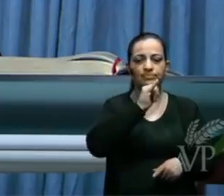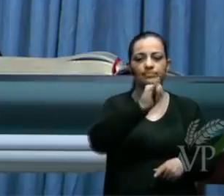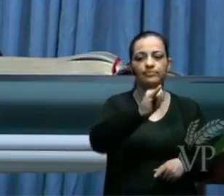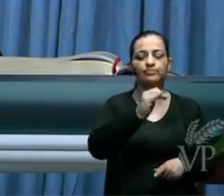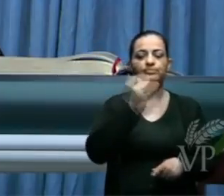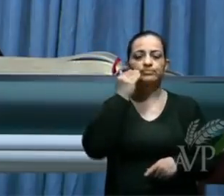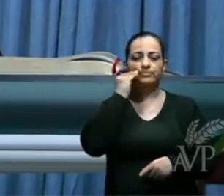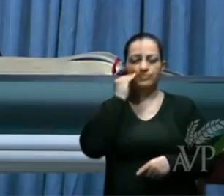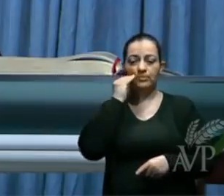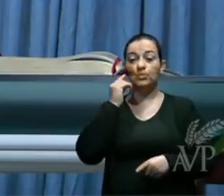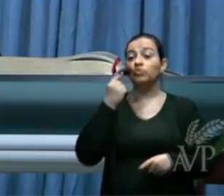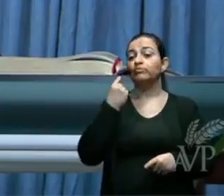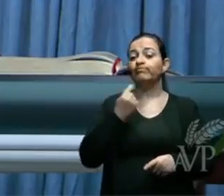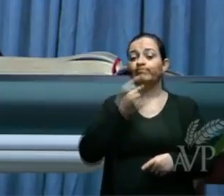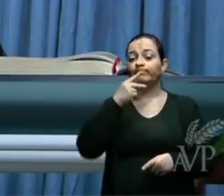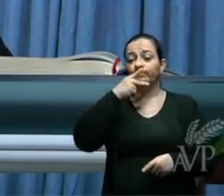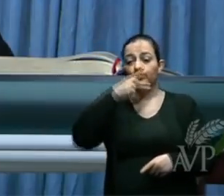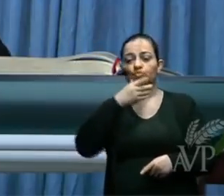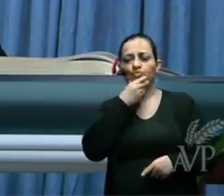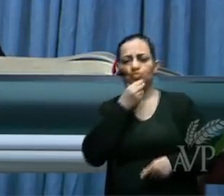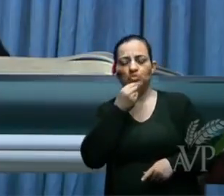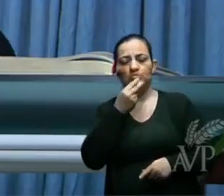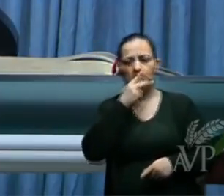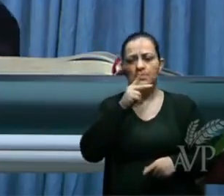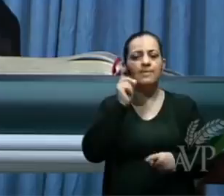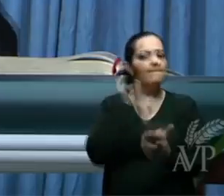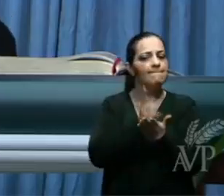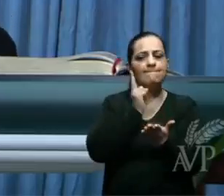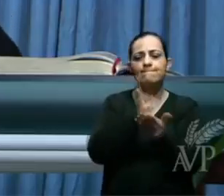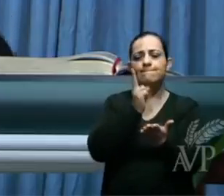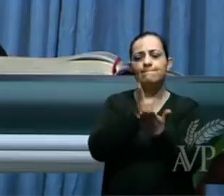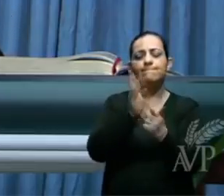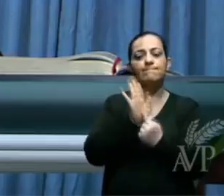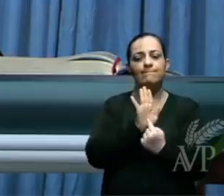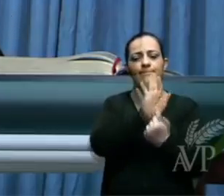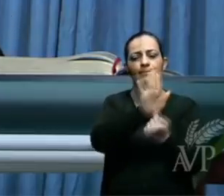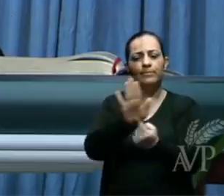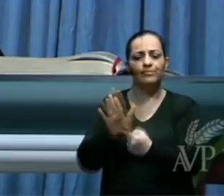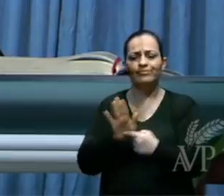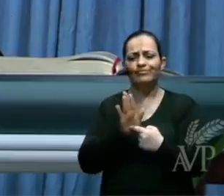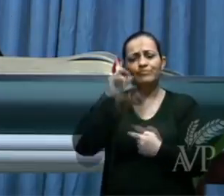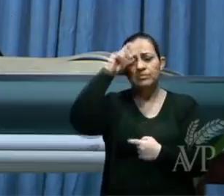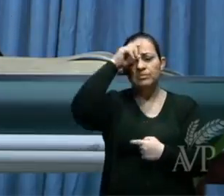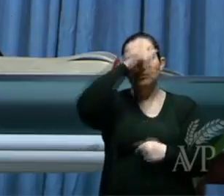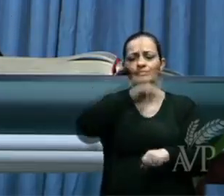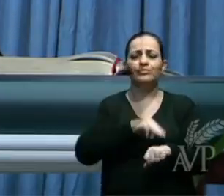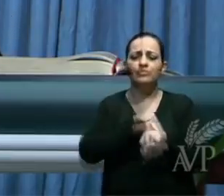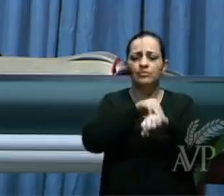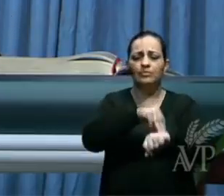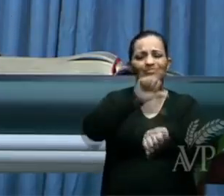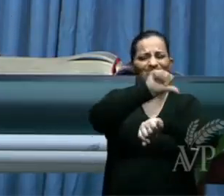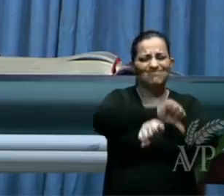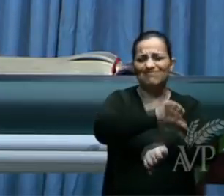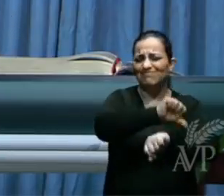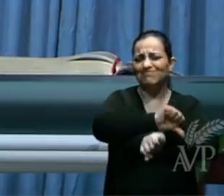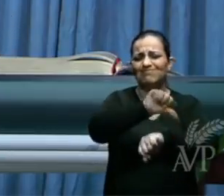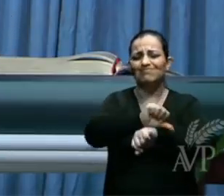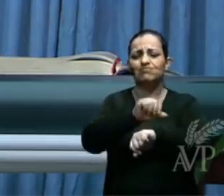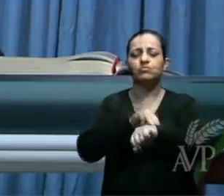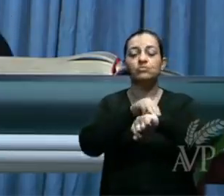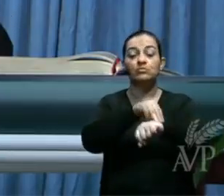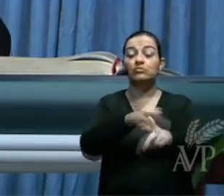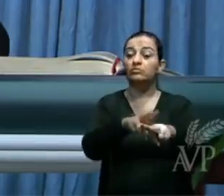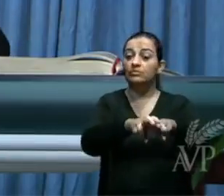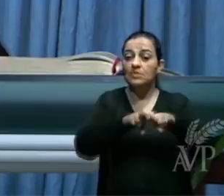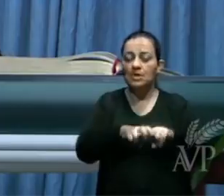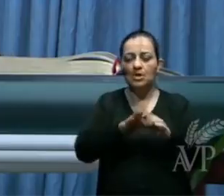o profeta ele sempre aparece um momento de crise é uma hora por isso